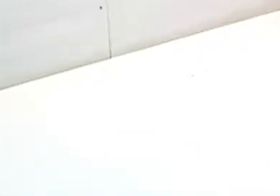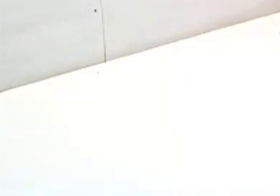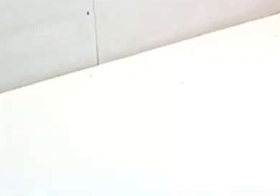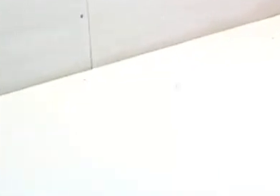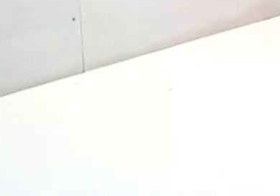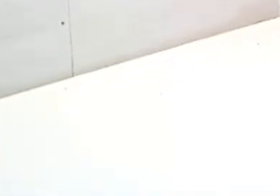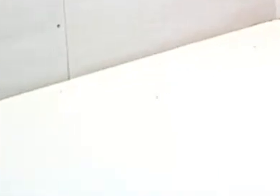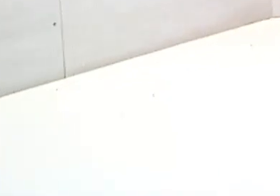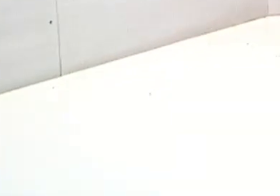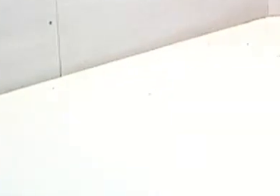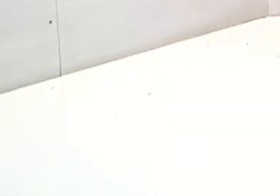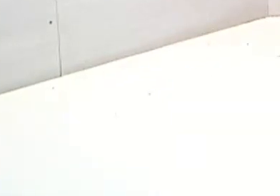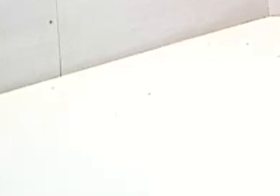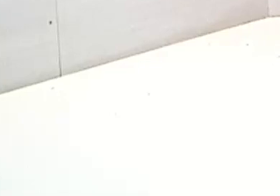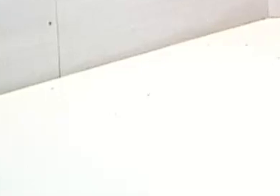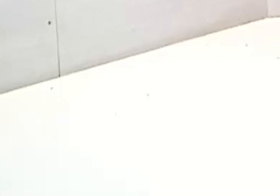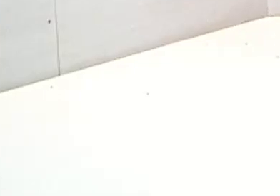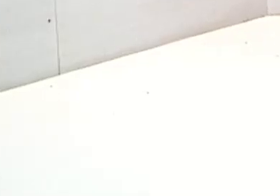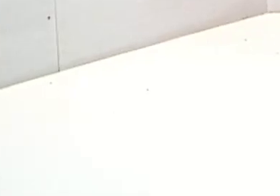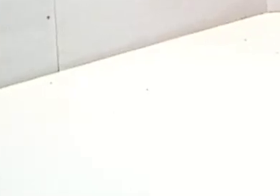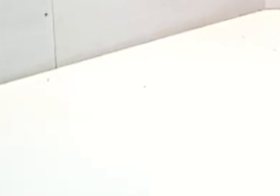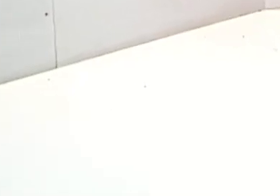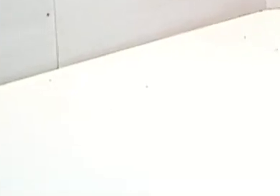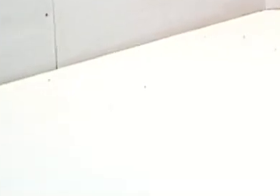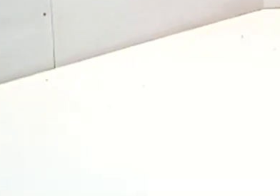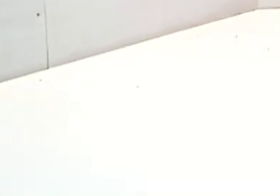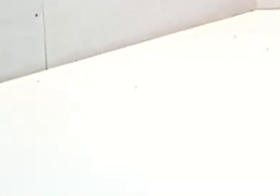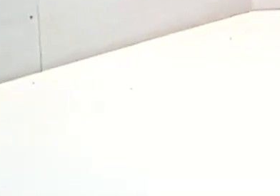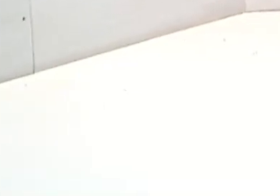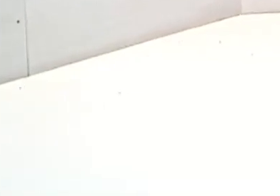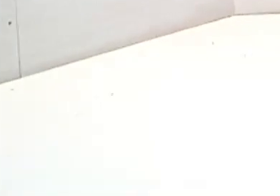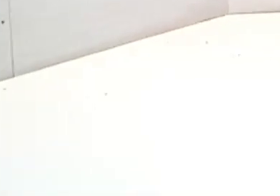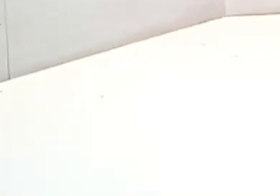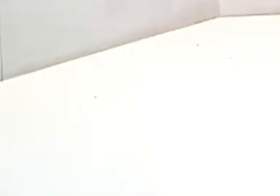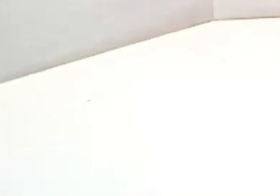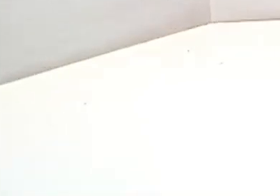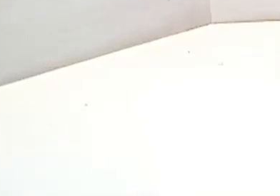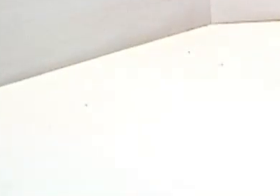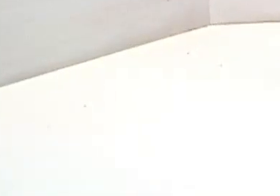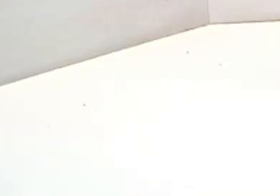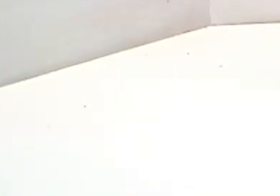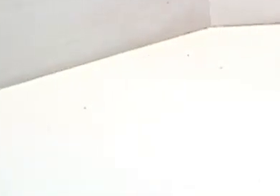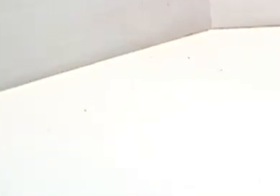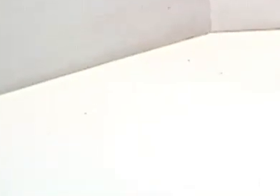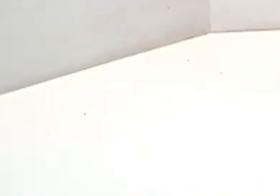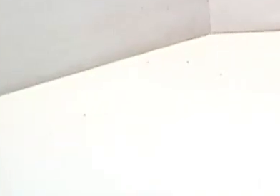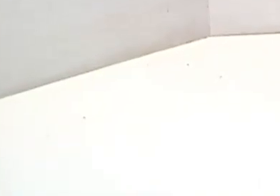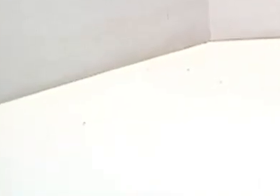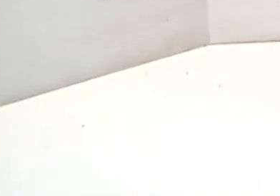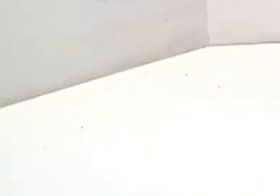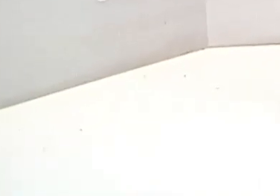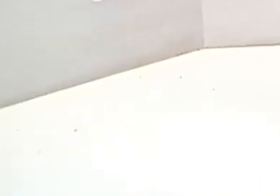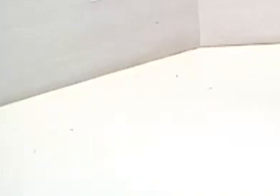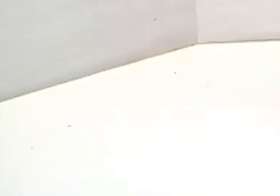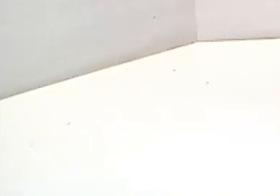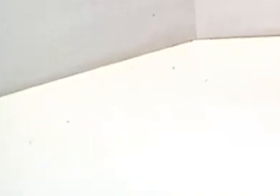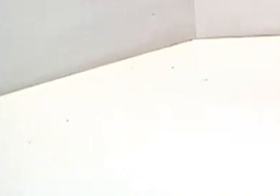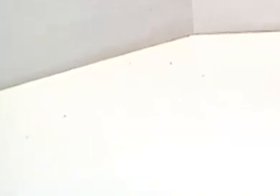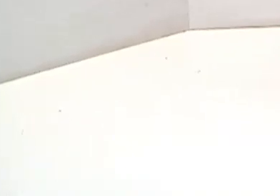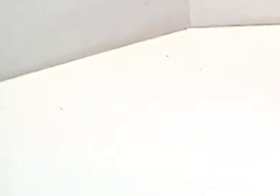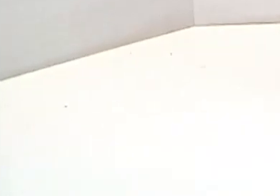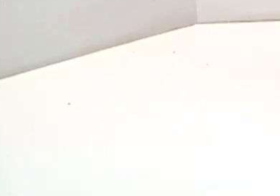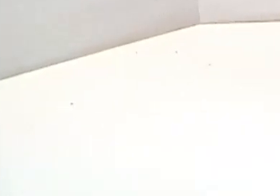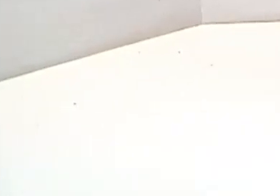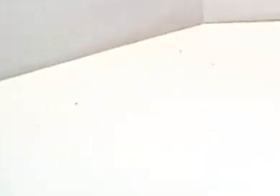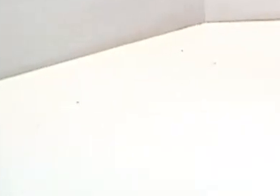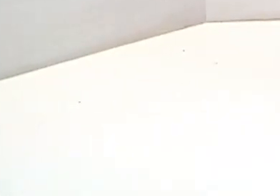mania... De verde. Ela e sua, seus vestidos samambaia, que... É a mulher samambaia. Aqui. Ai, gente, só